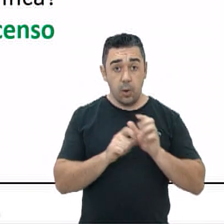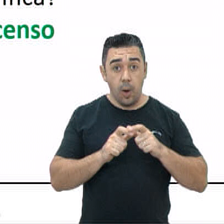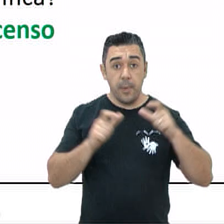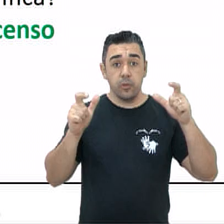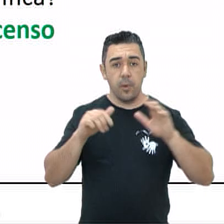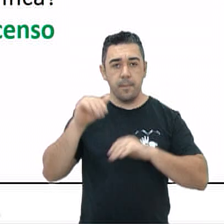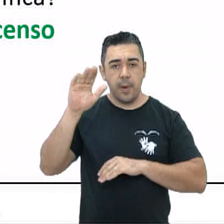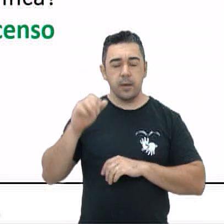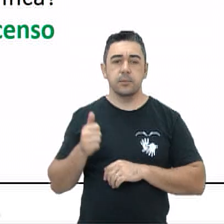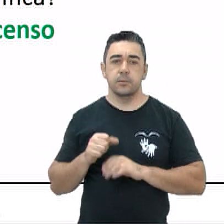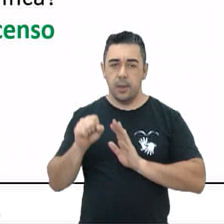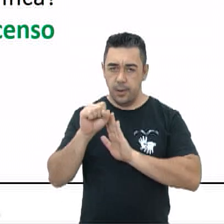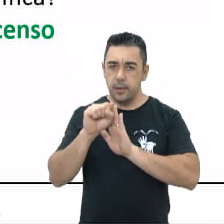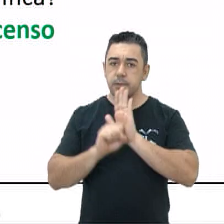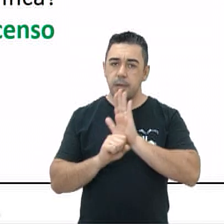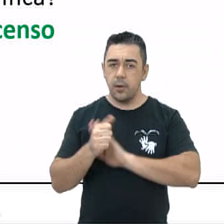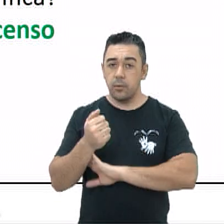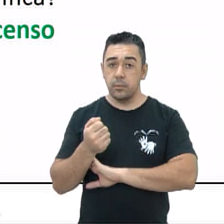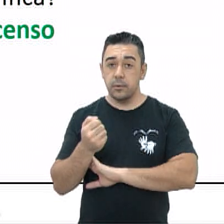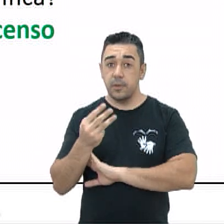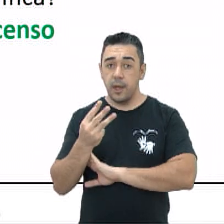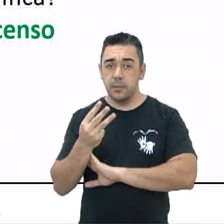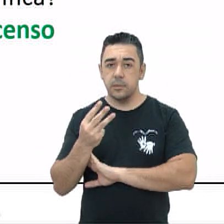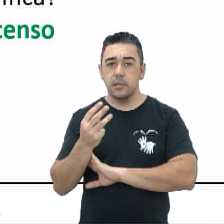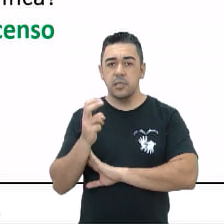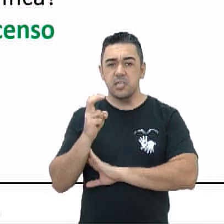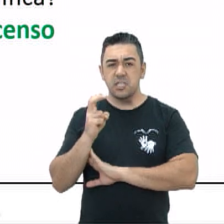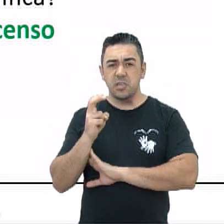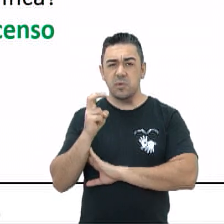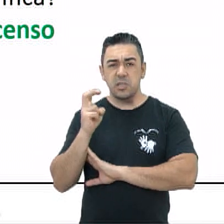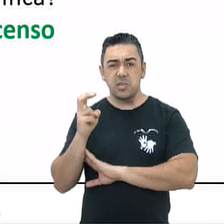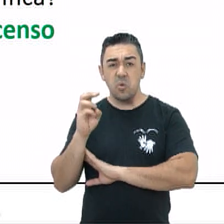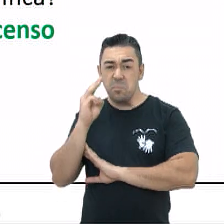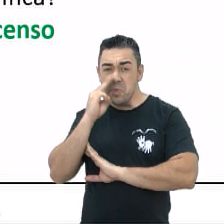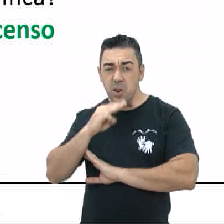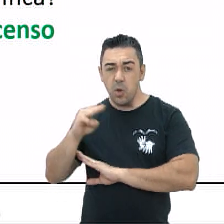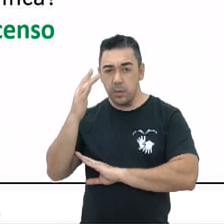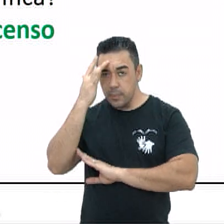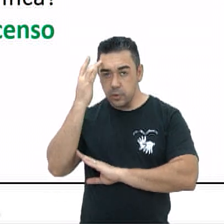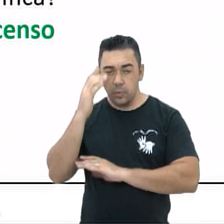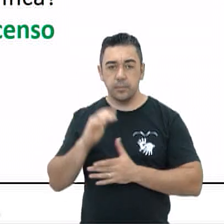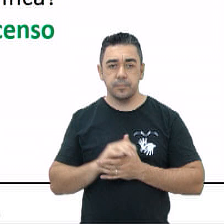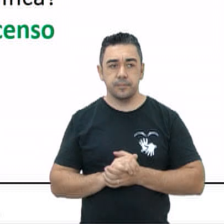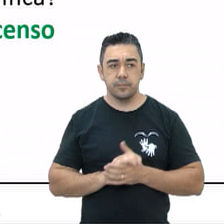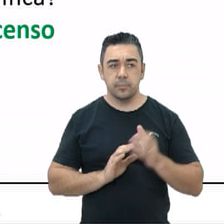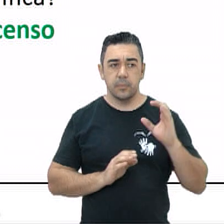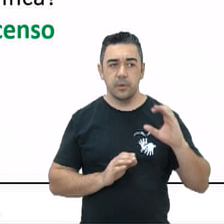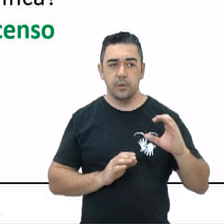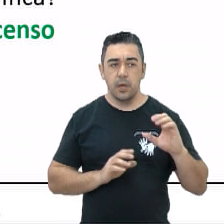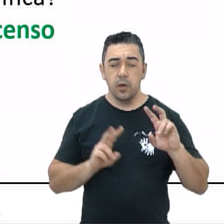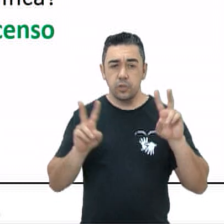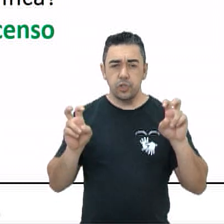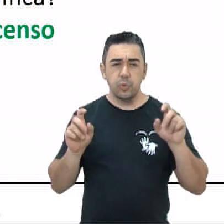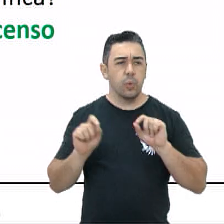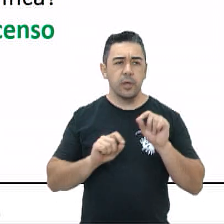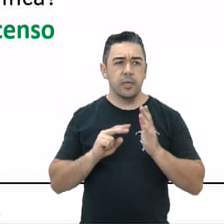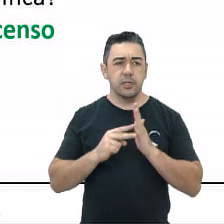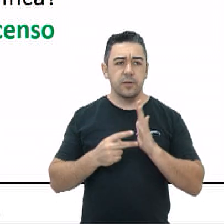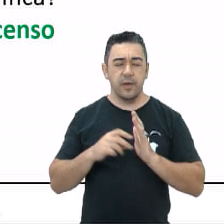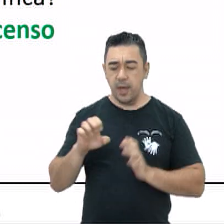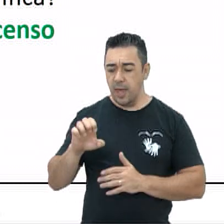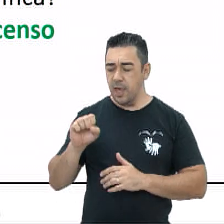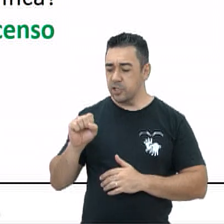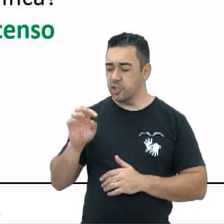No século XIII, que a gente tem lá 55 milhões de pessoas. No título do gráfico, a palavra estimativa. O que ela